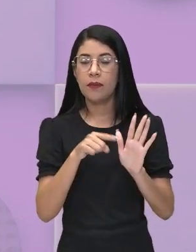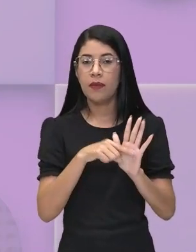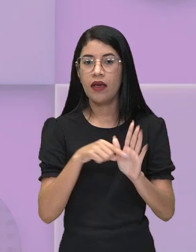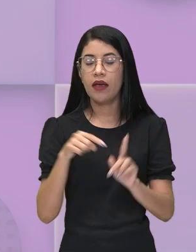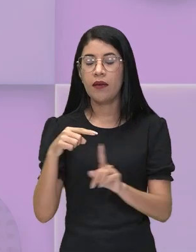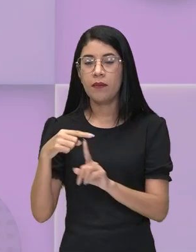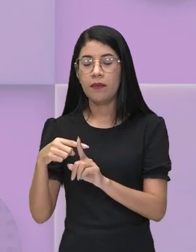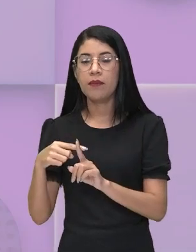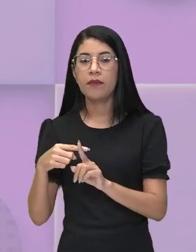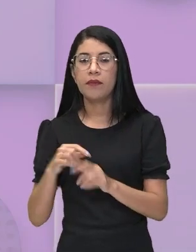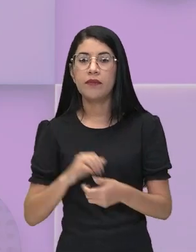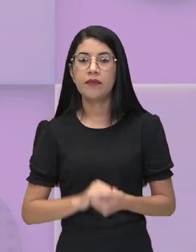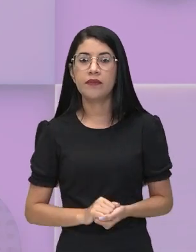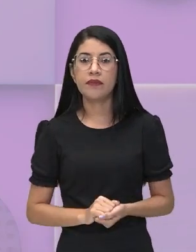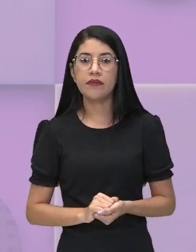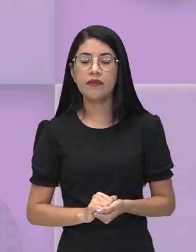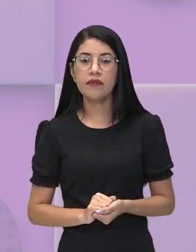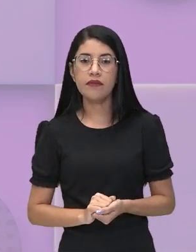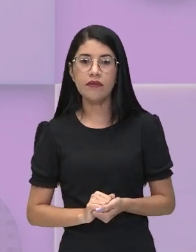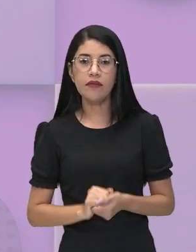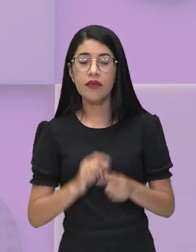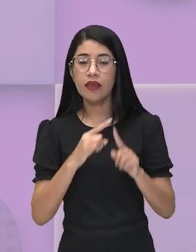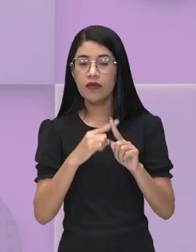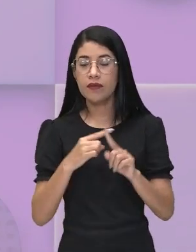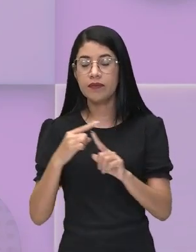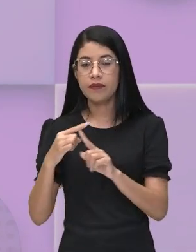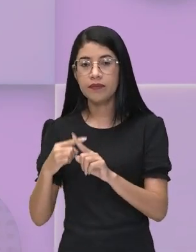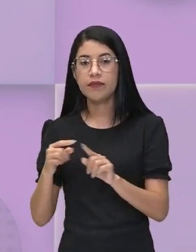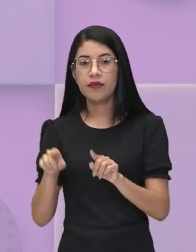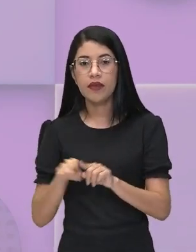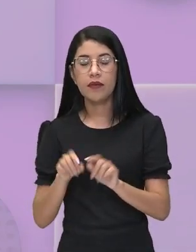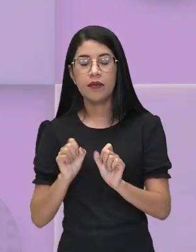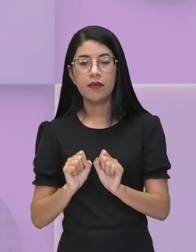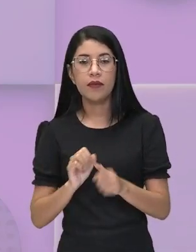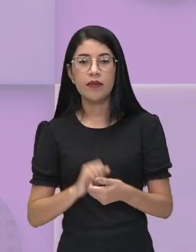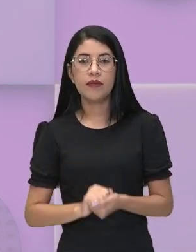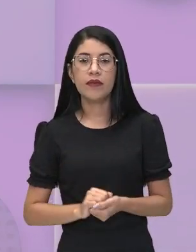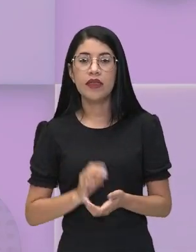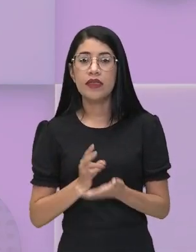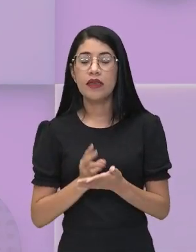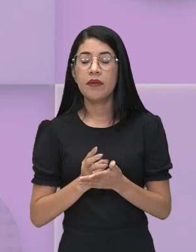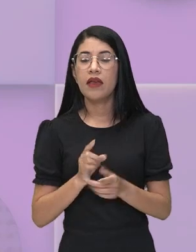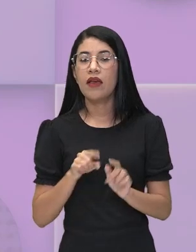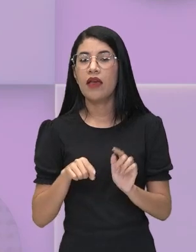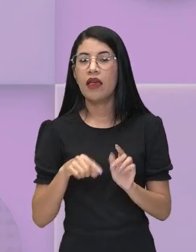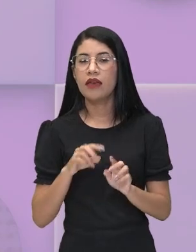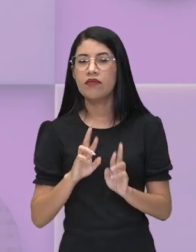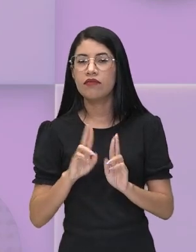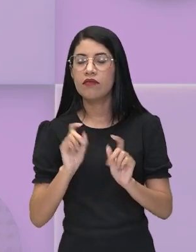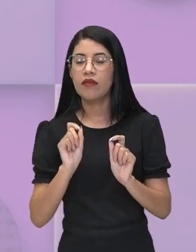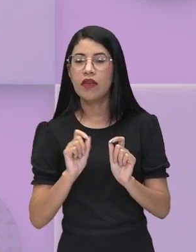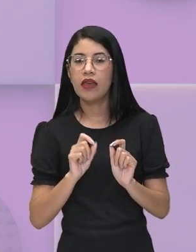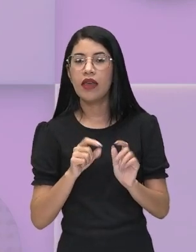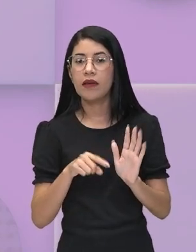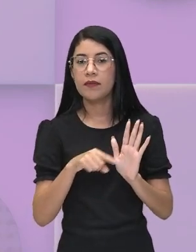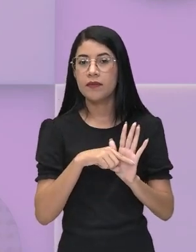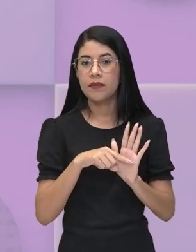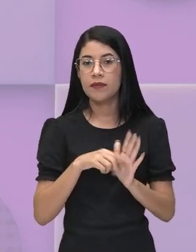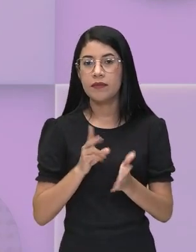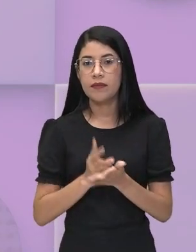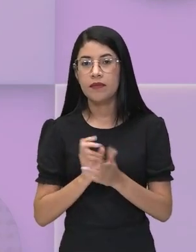primeiro mais o segundo, vezes a diferença do primeiro pelo segundo. Toda vez que eu falo diferença, lembra que é